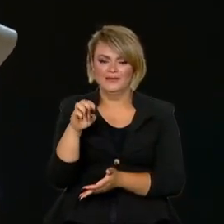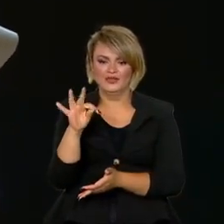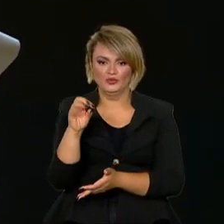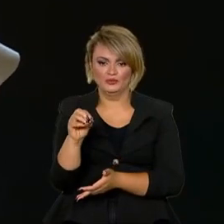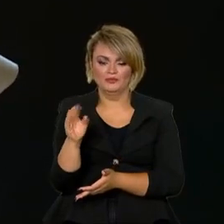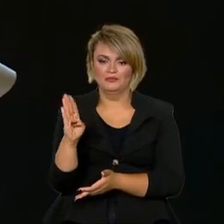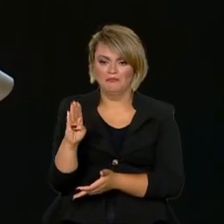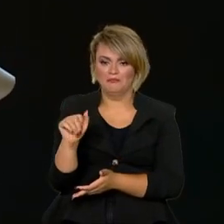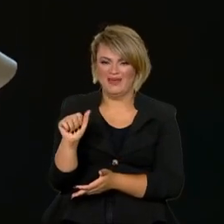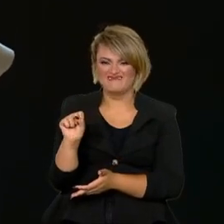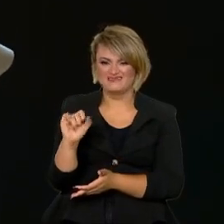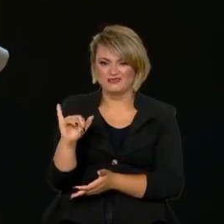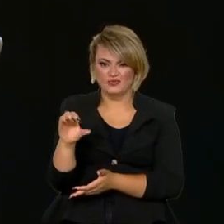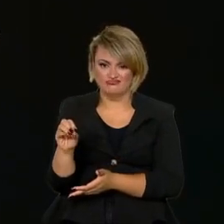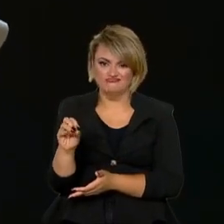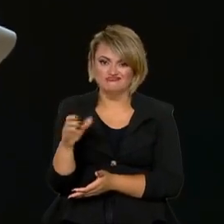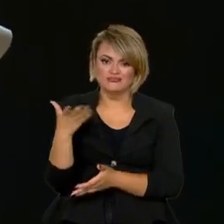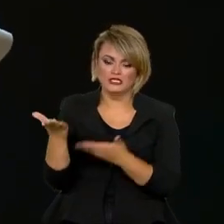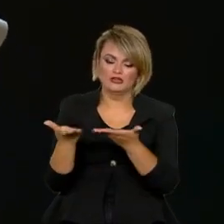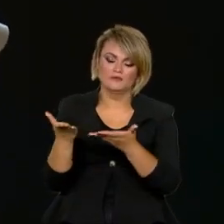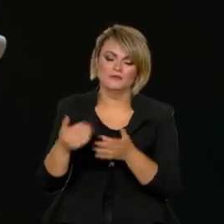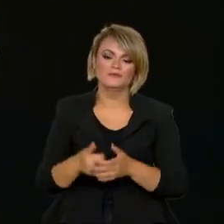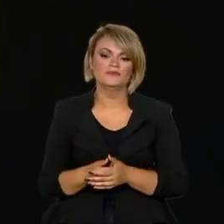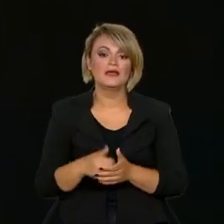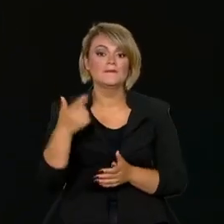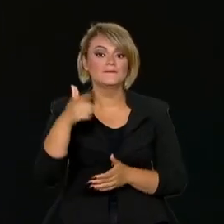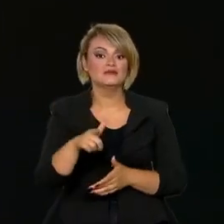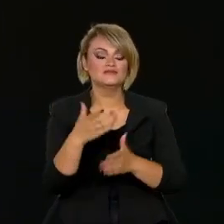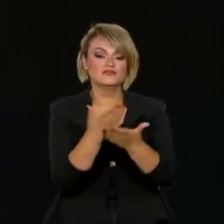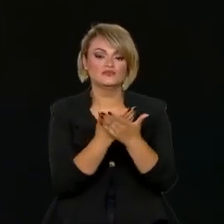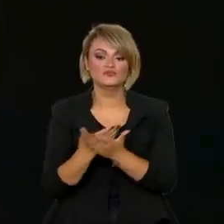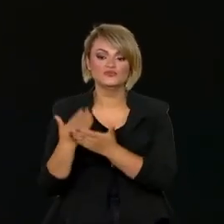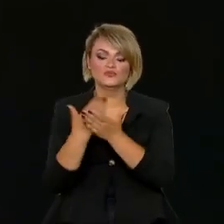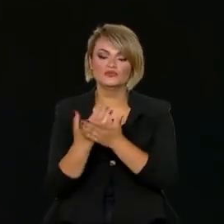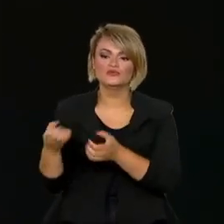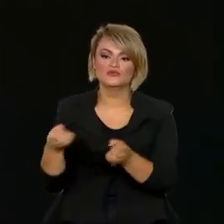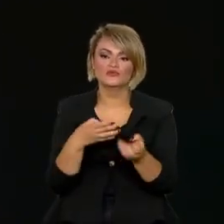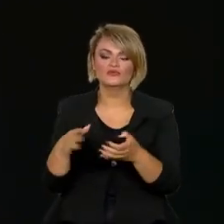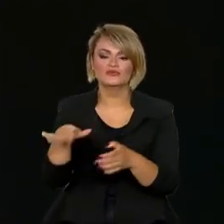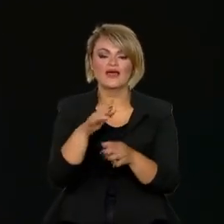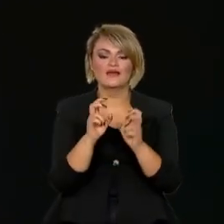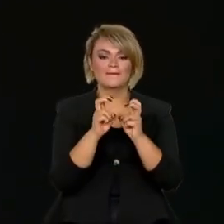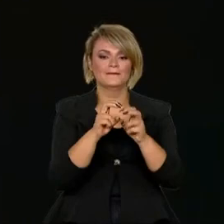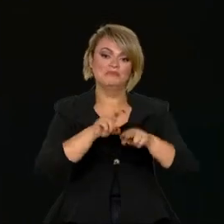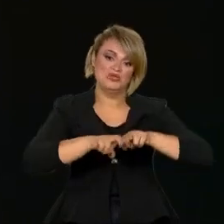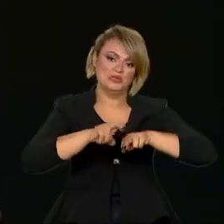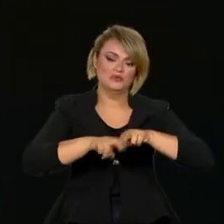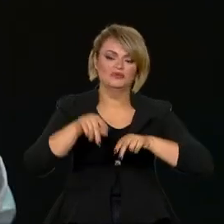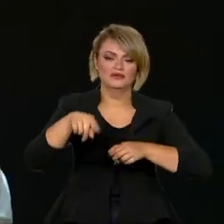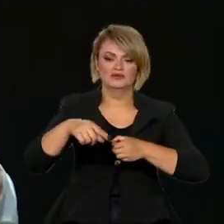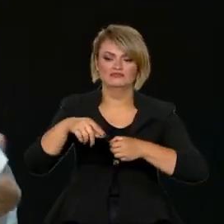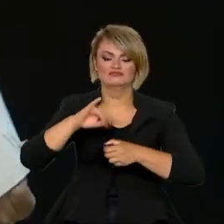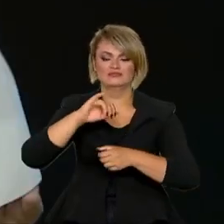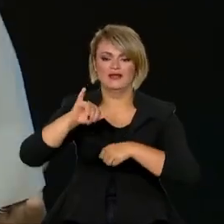aí, os estudos de modernização do metrô de João Pessoa.